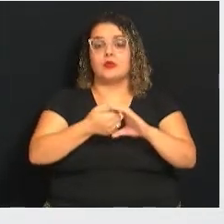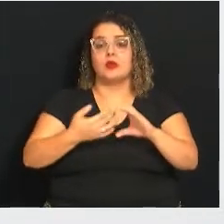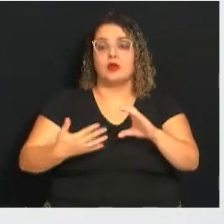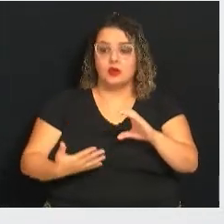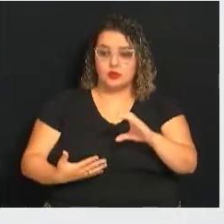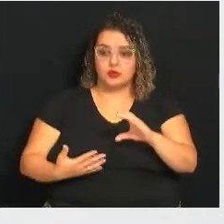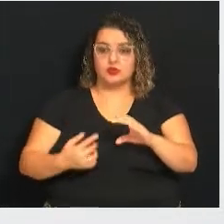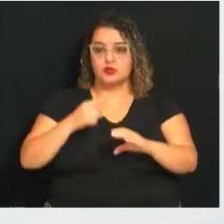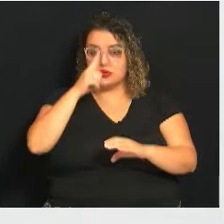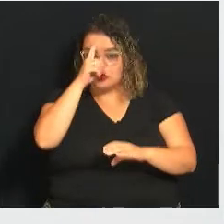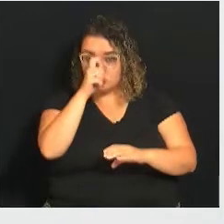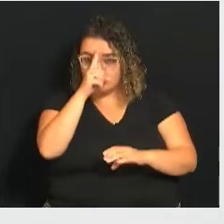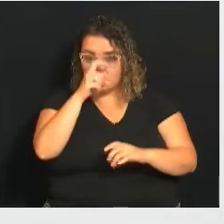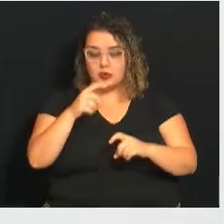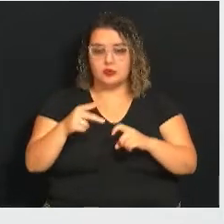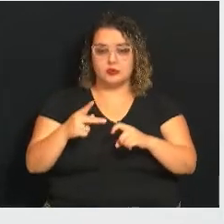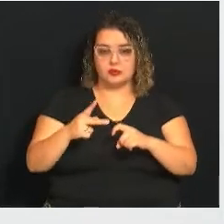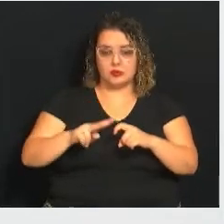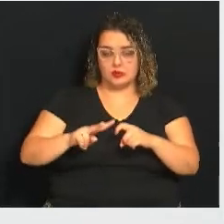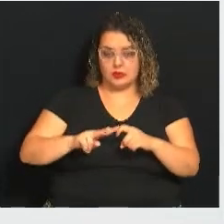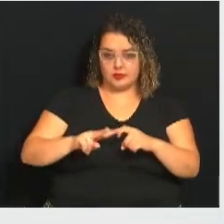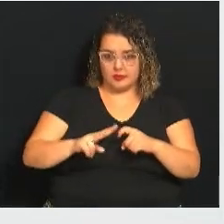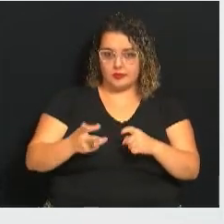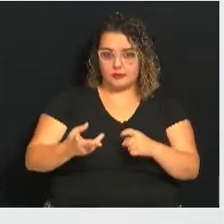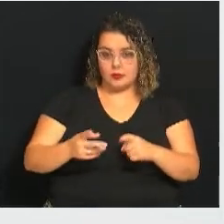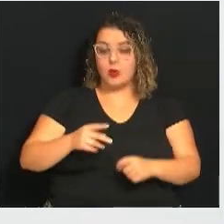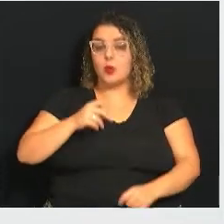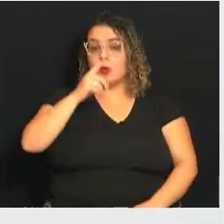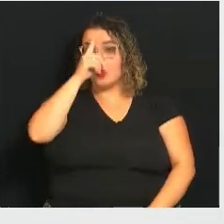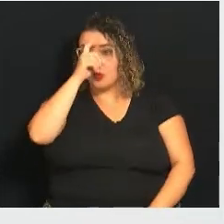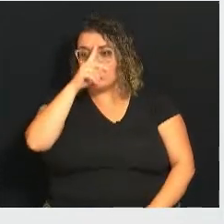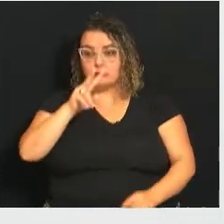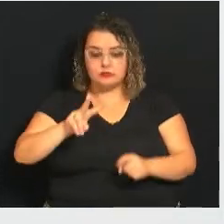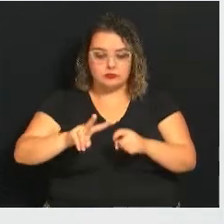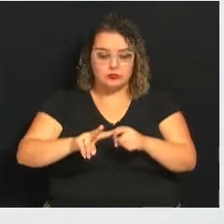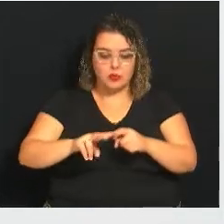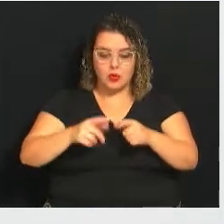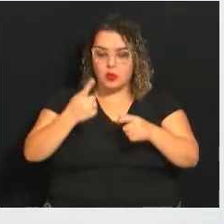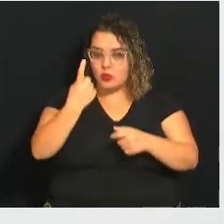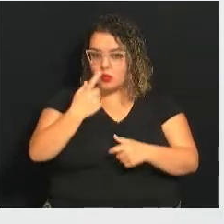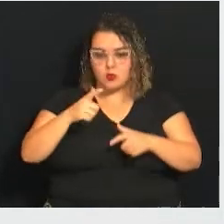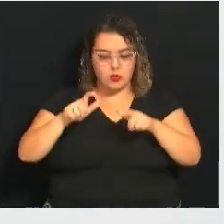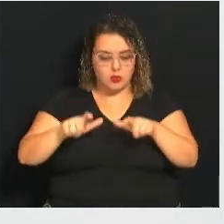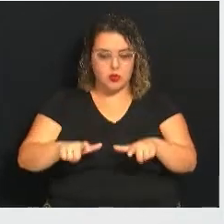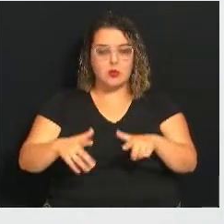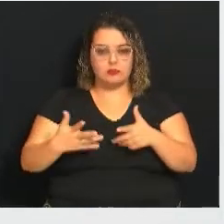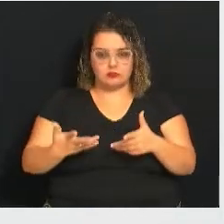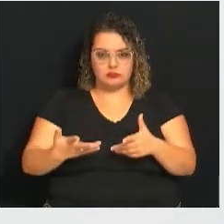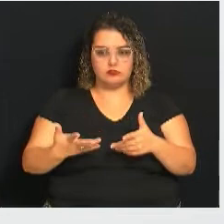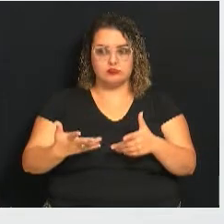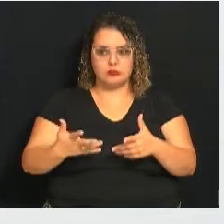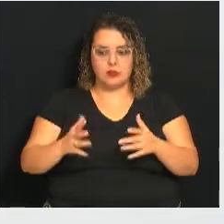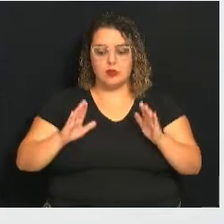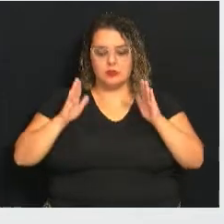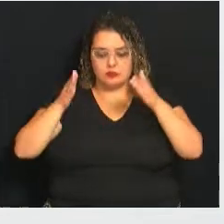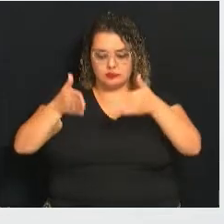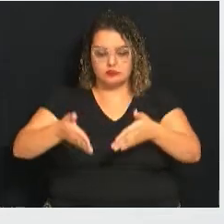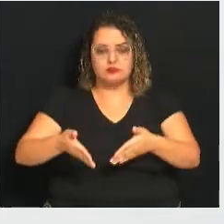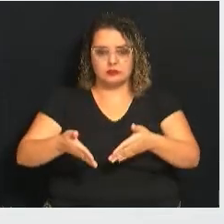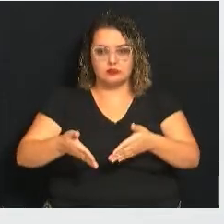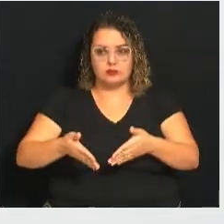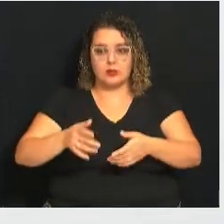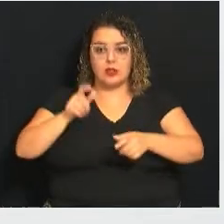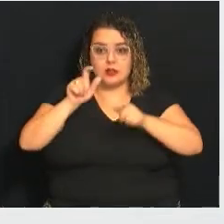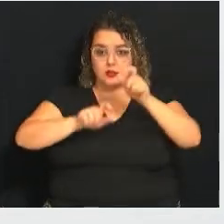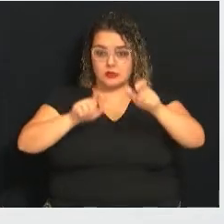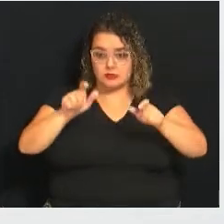de um hospital veterinário Hospital Veterinário Ele ficaria somente em um lugar e seria Centralizado ali então às vezes a